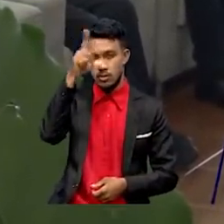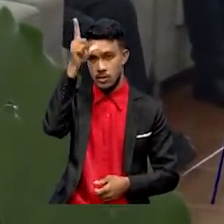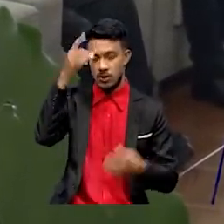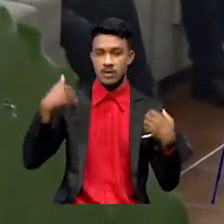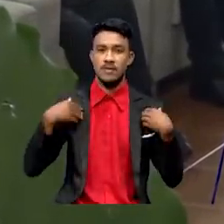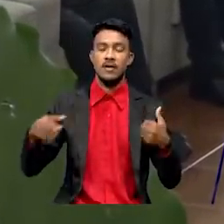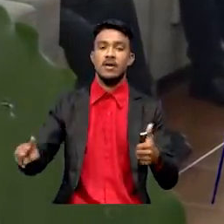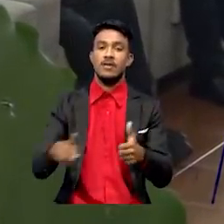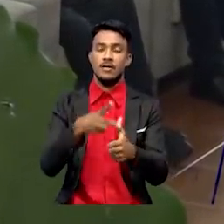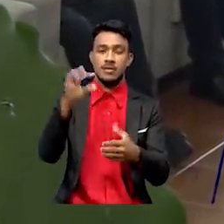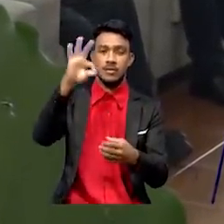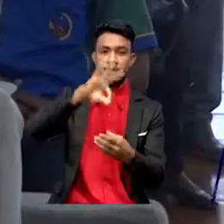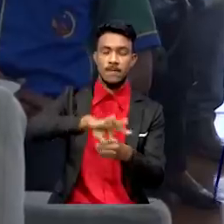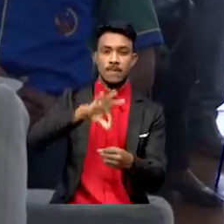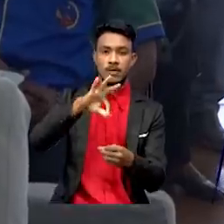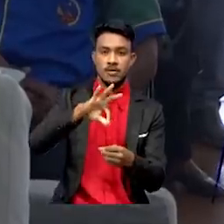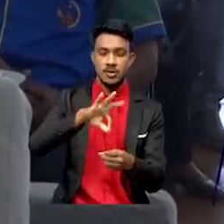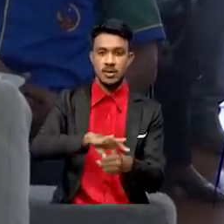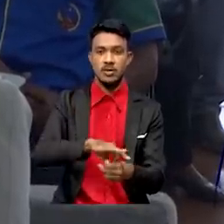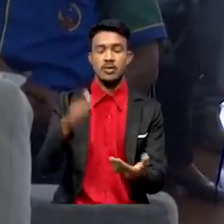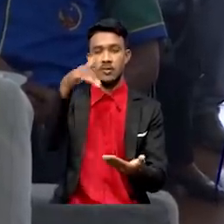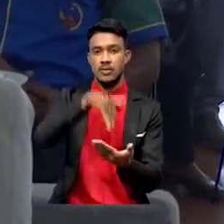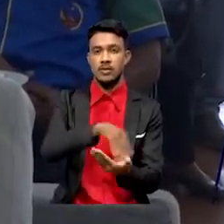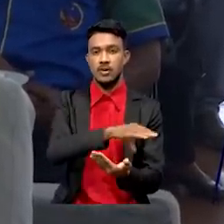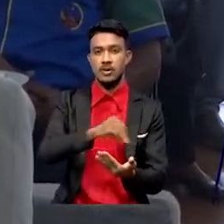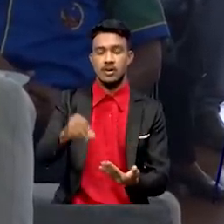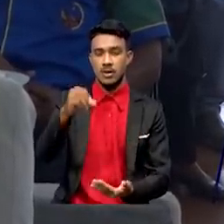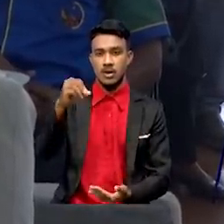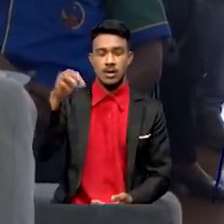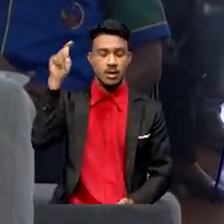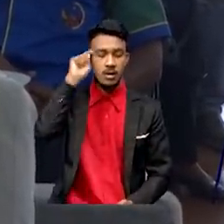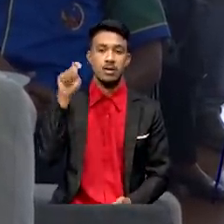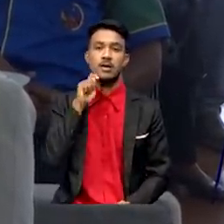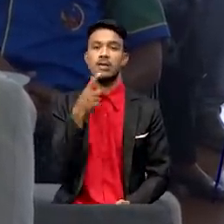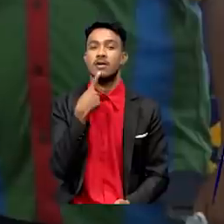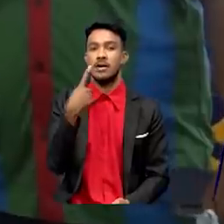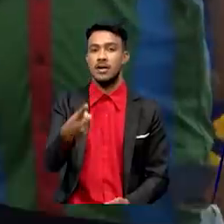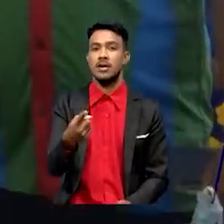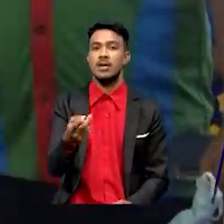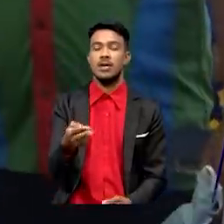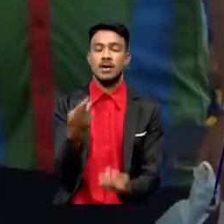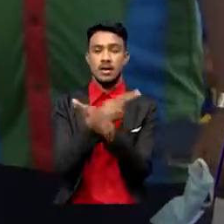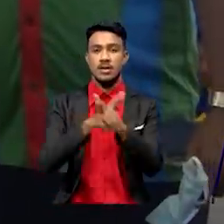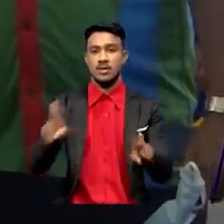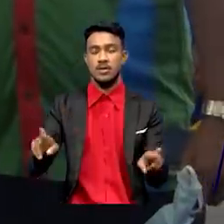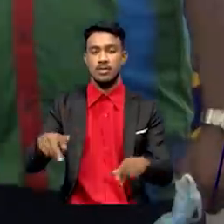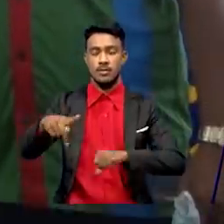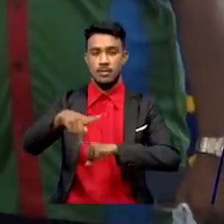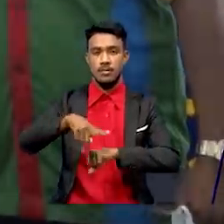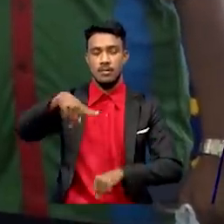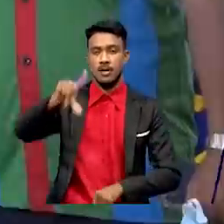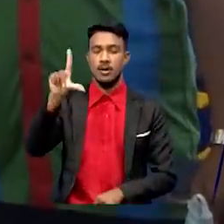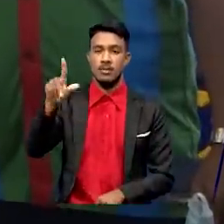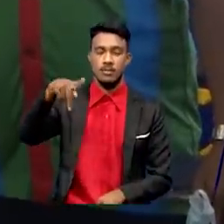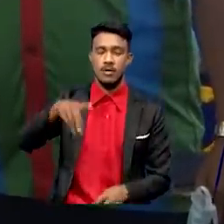volta. Presidente PLP actual primeiro-ministro Tauru Matanrua Katete, Rajaun PLP fo apoio Baluolo, tamba hakarak